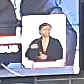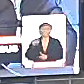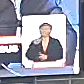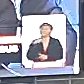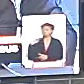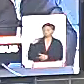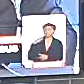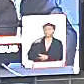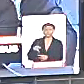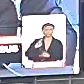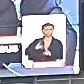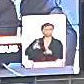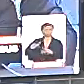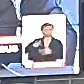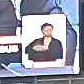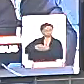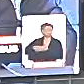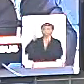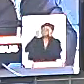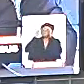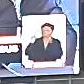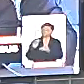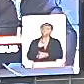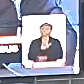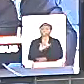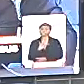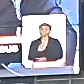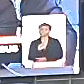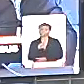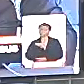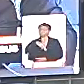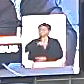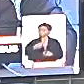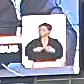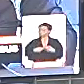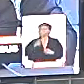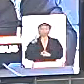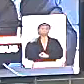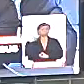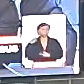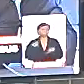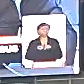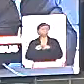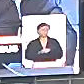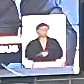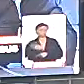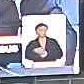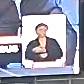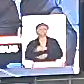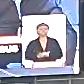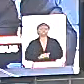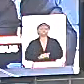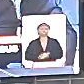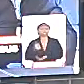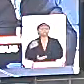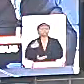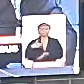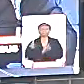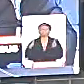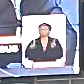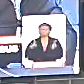lutando e tem todo meu respeito vereador de Taú que tá aqui também Taú É isso mesmo né então é deixar meu mandato à disposição